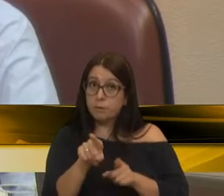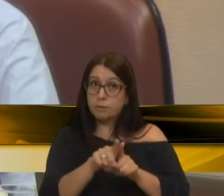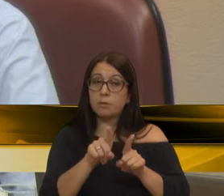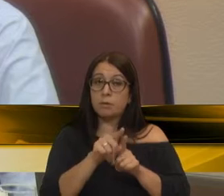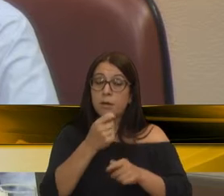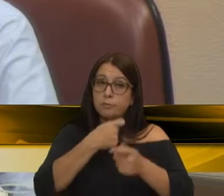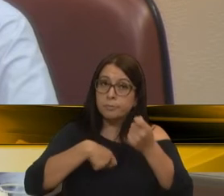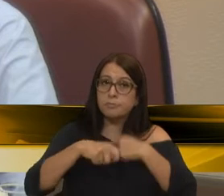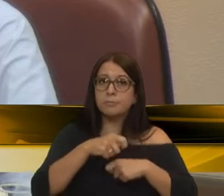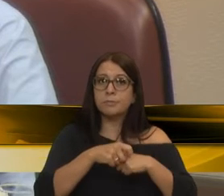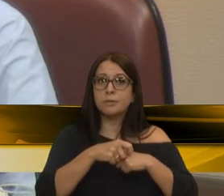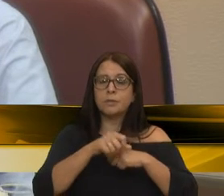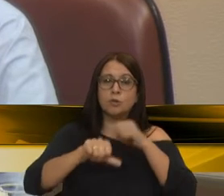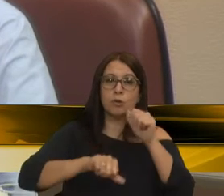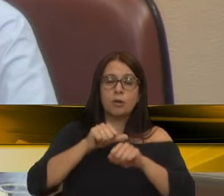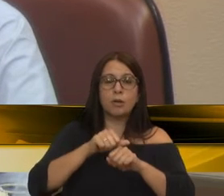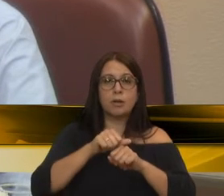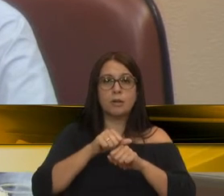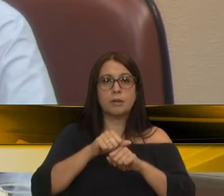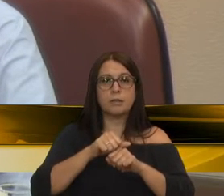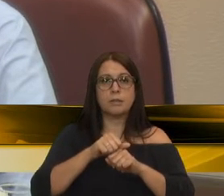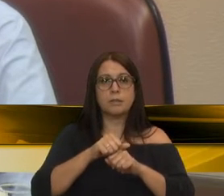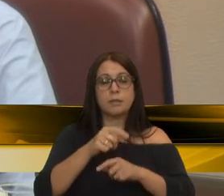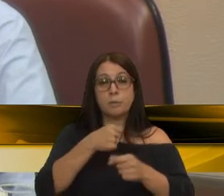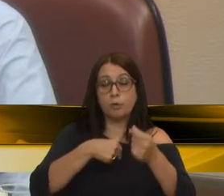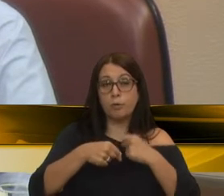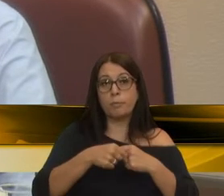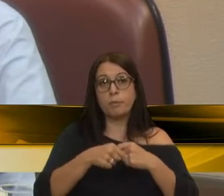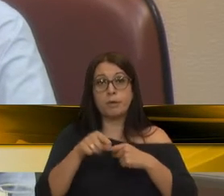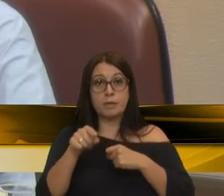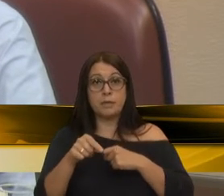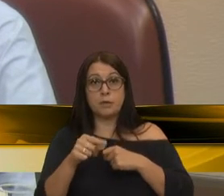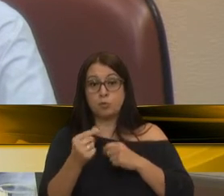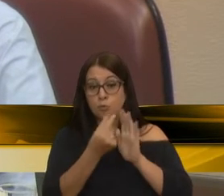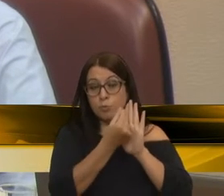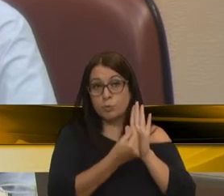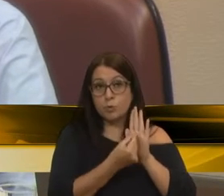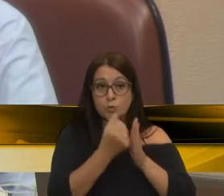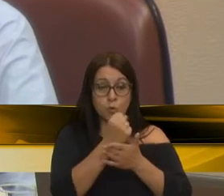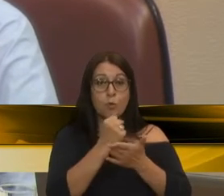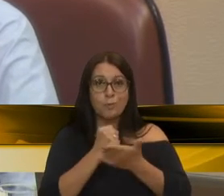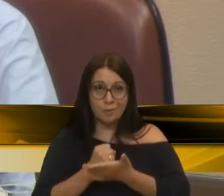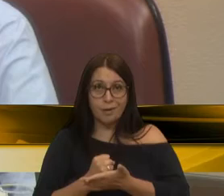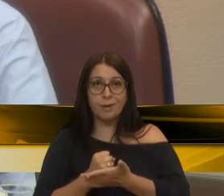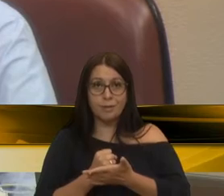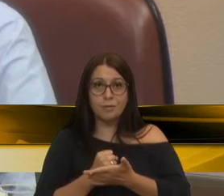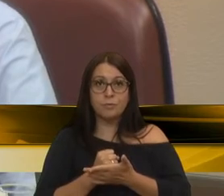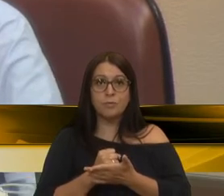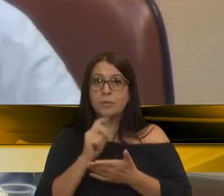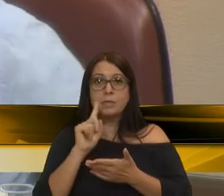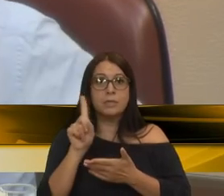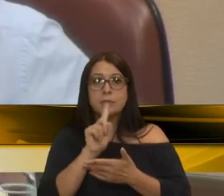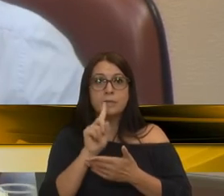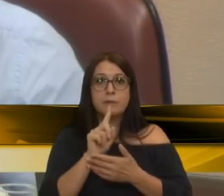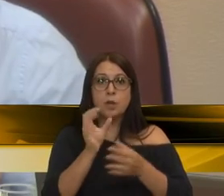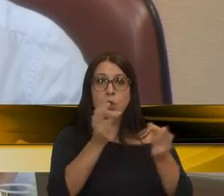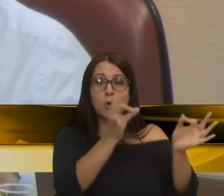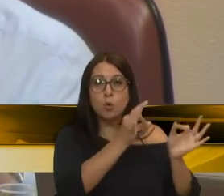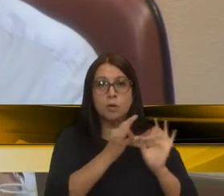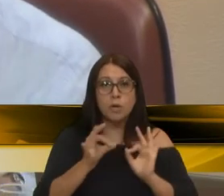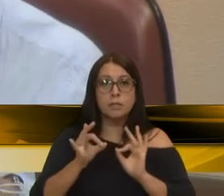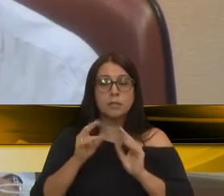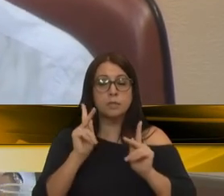alteração das cláusulas econômico financeiras e monetárias dos contratos sem a prévia concordância do